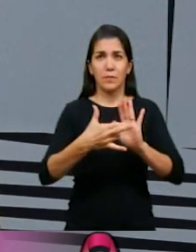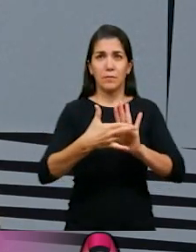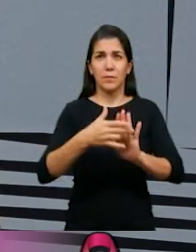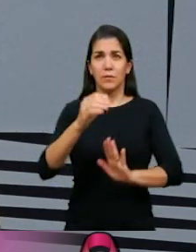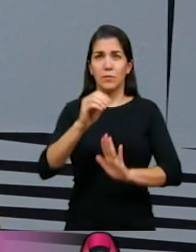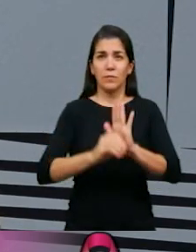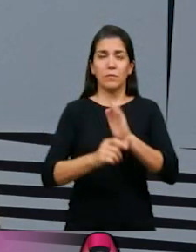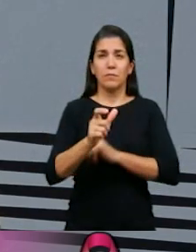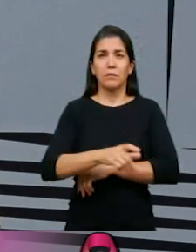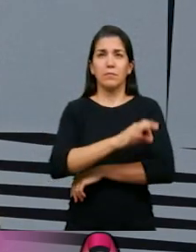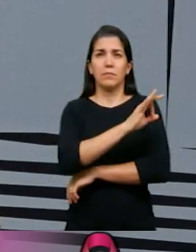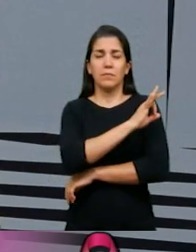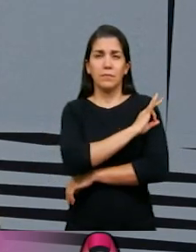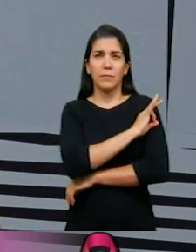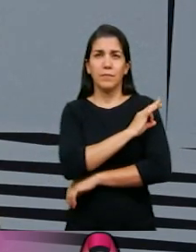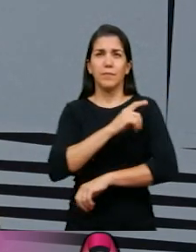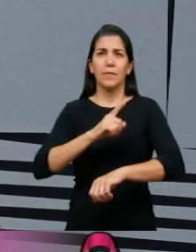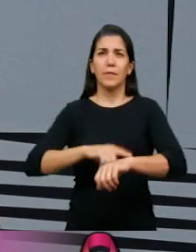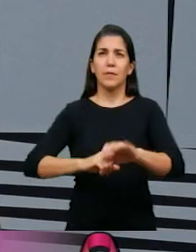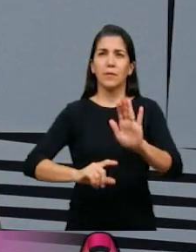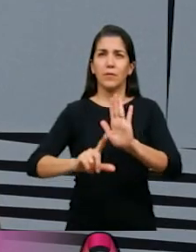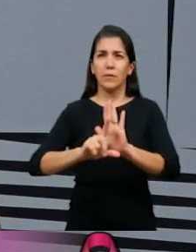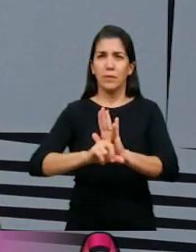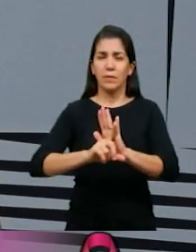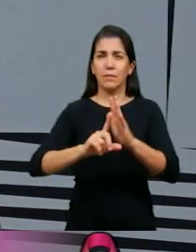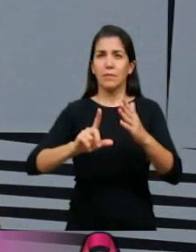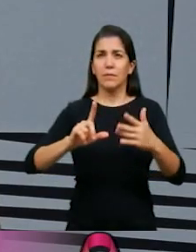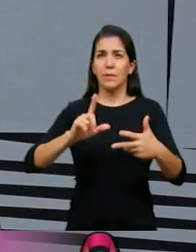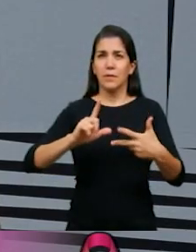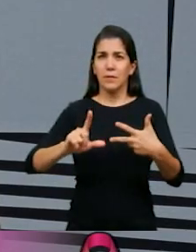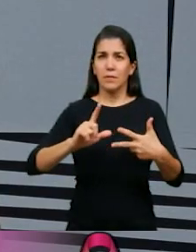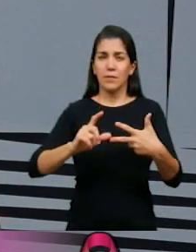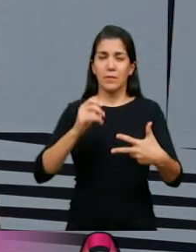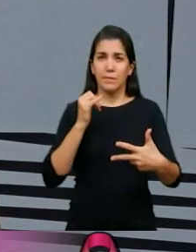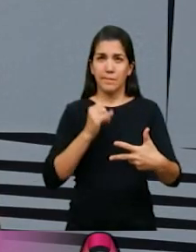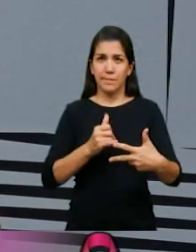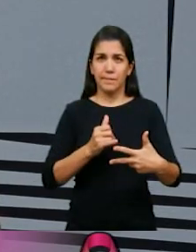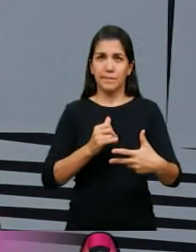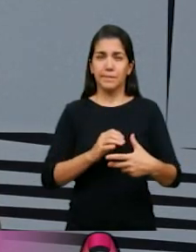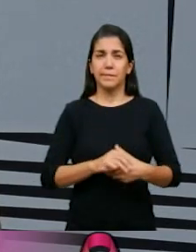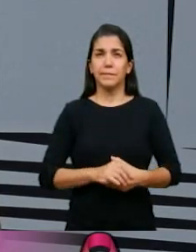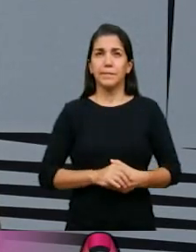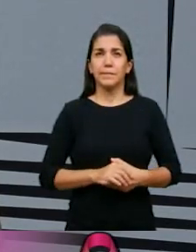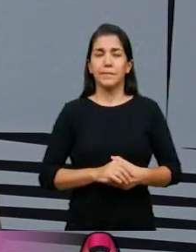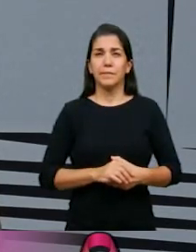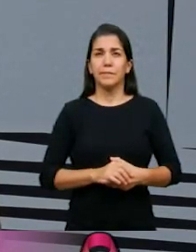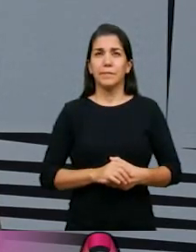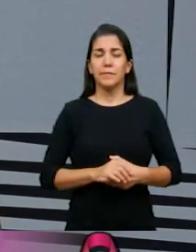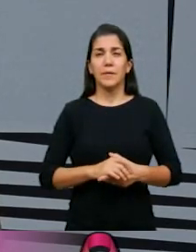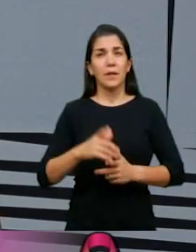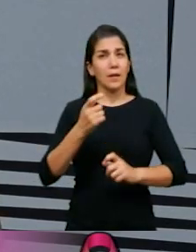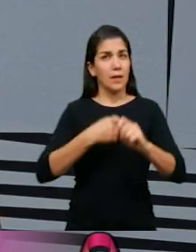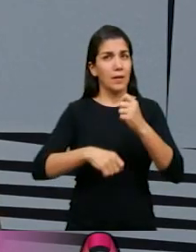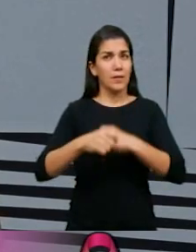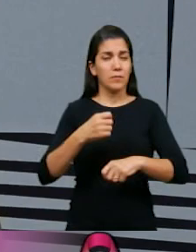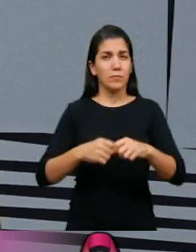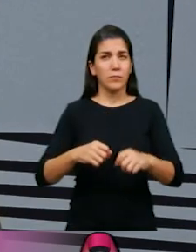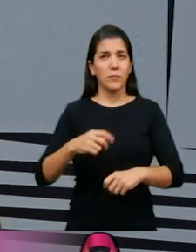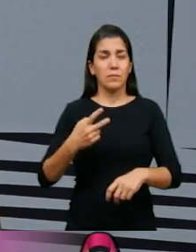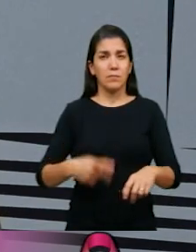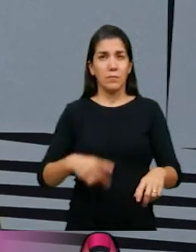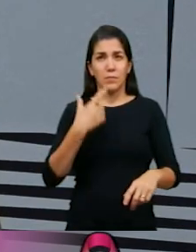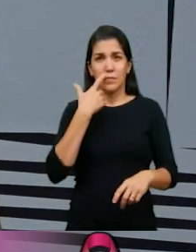seja oficiado o senhor prefeito municipal para que, no prazo legal, informe a este legislativo se a administração municipal realizará